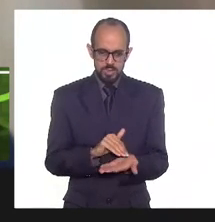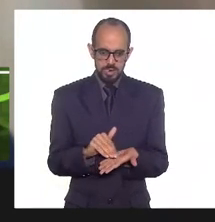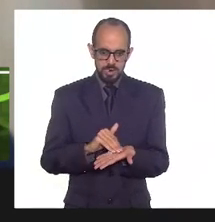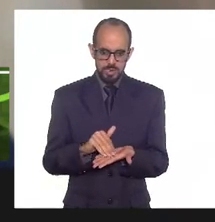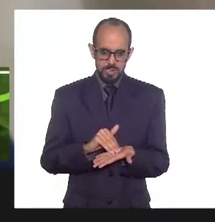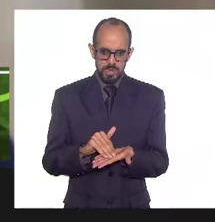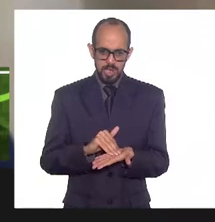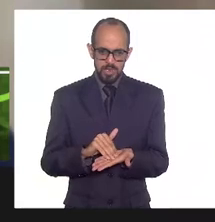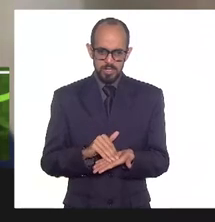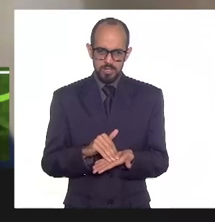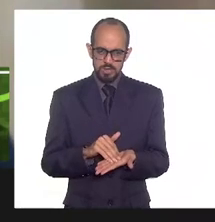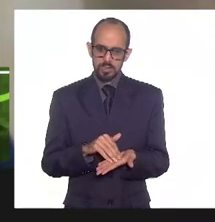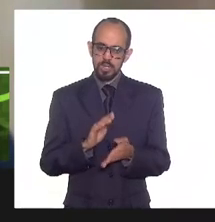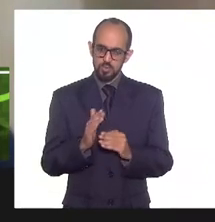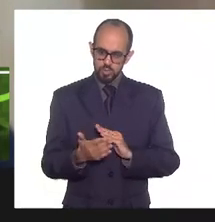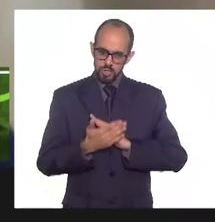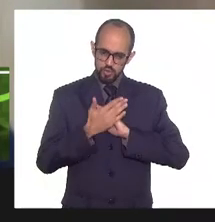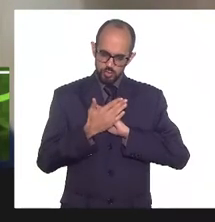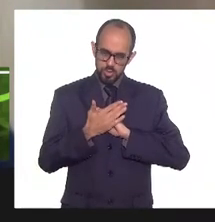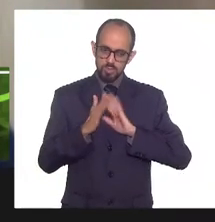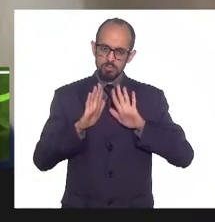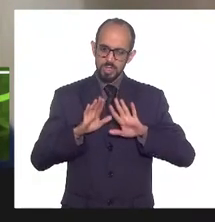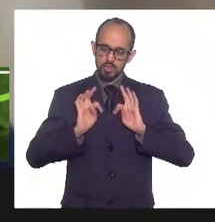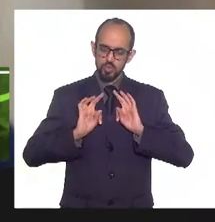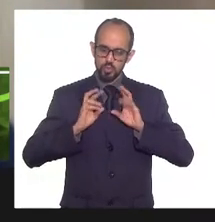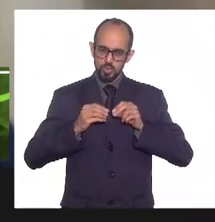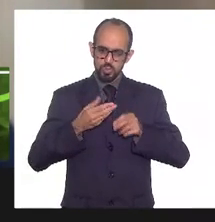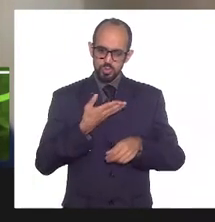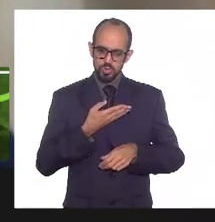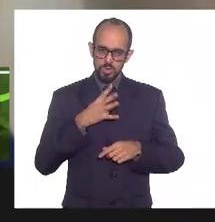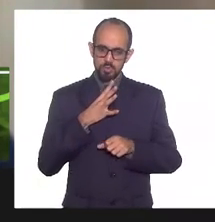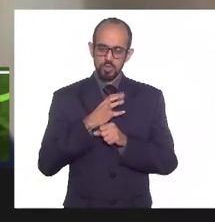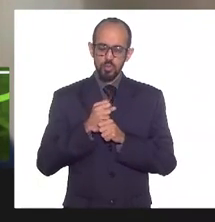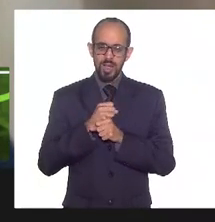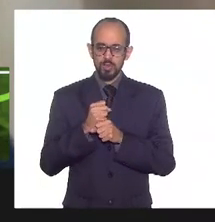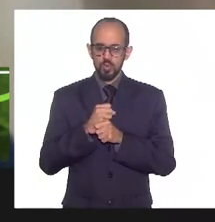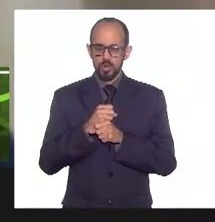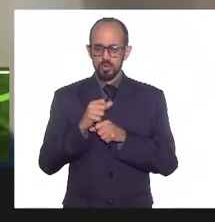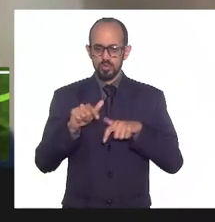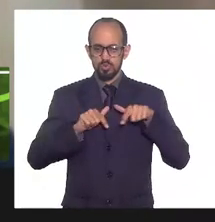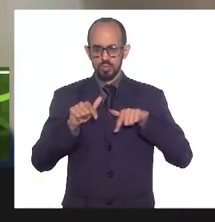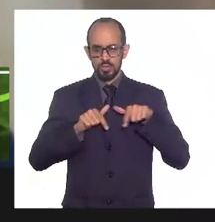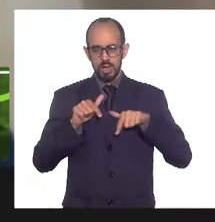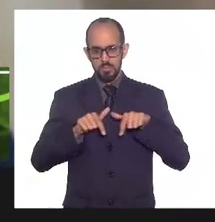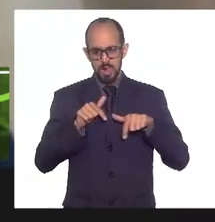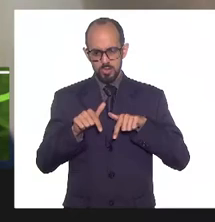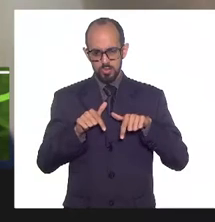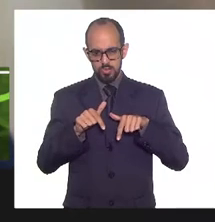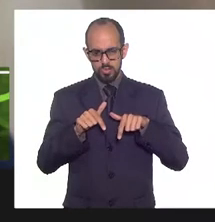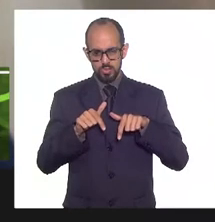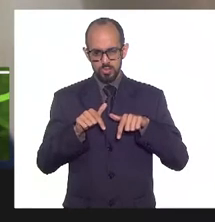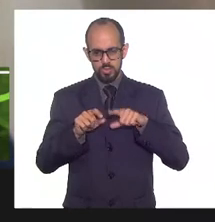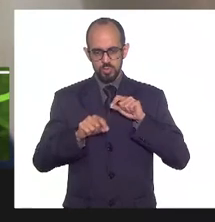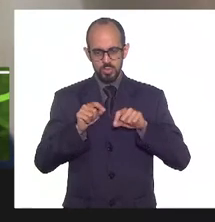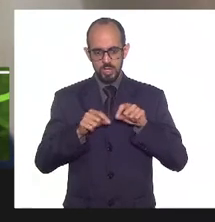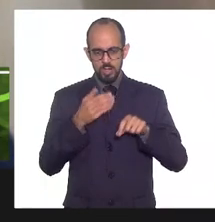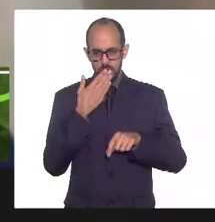nos ajudado isso tudo meus amigos depois de quatro anos de trabalho e o pedido de